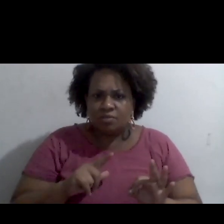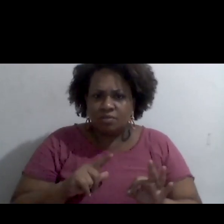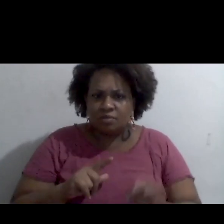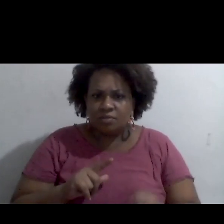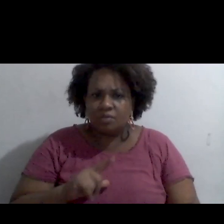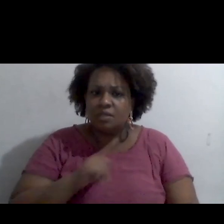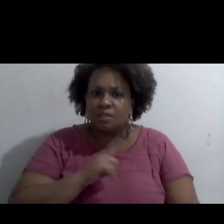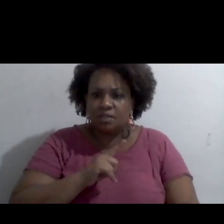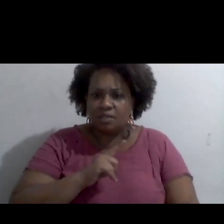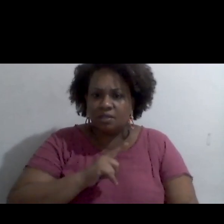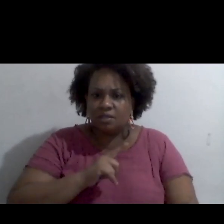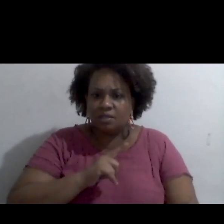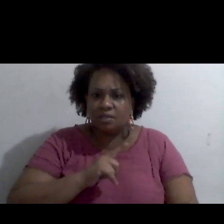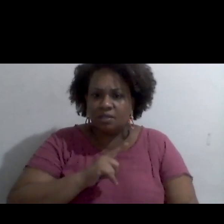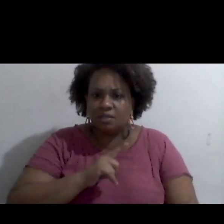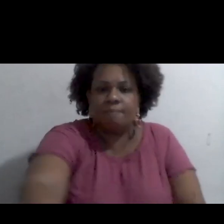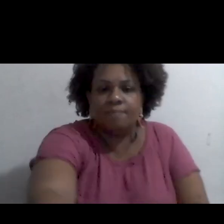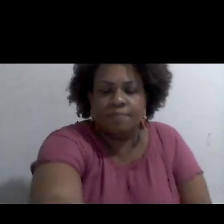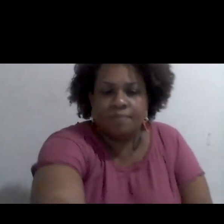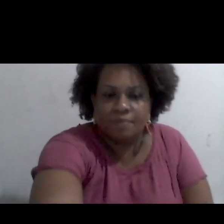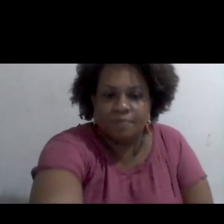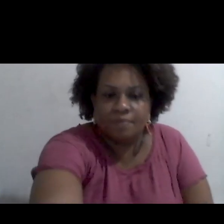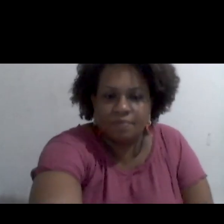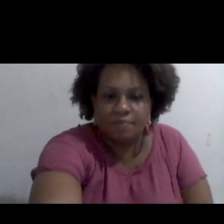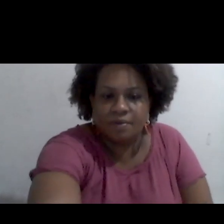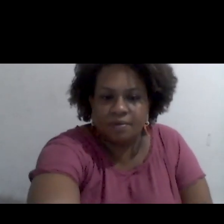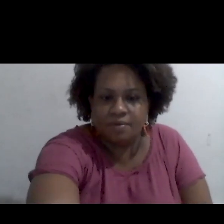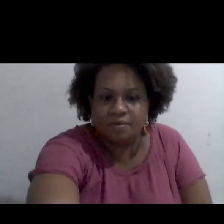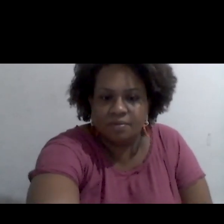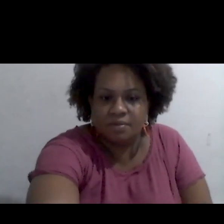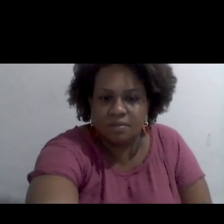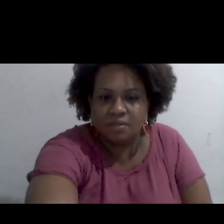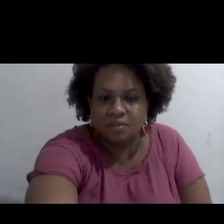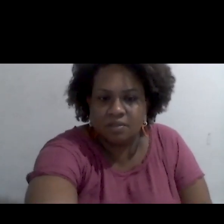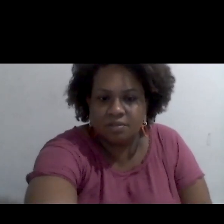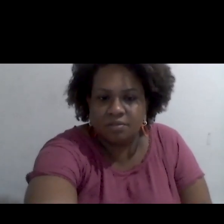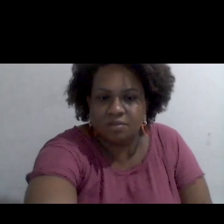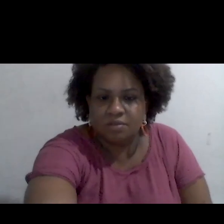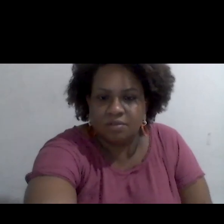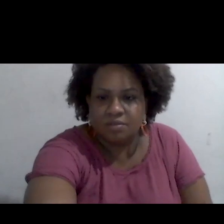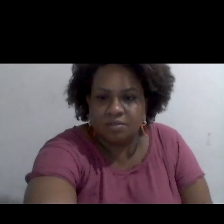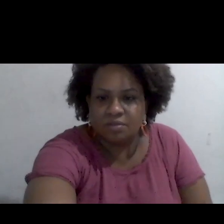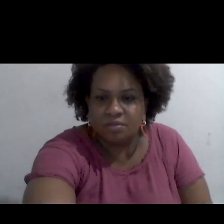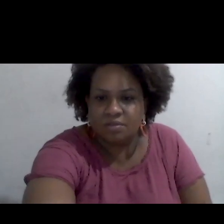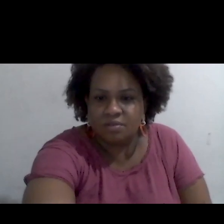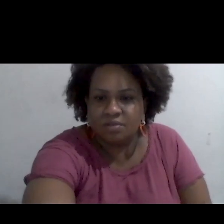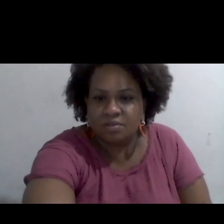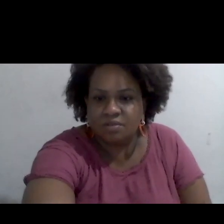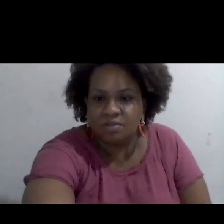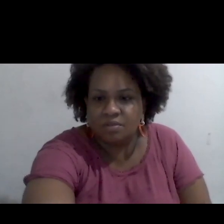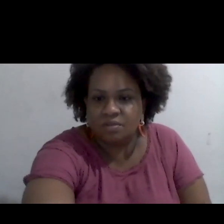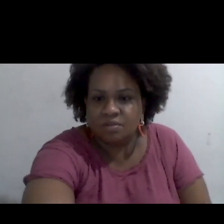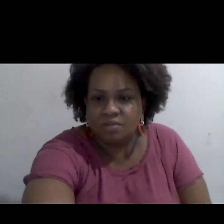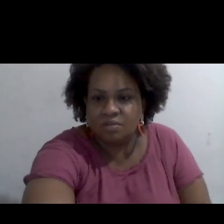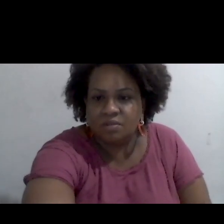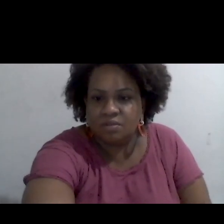plano. O plano está na mão de vocês. Claro que ele é um plano de... Começou do 2007, foi lá. Ele